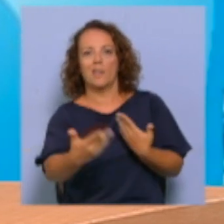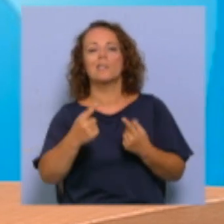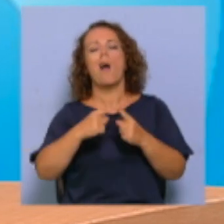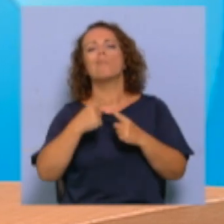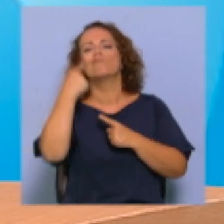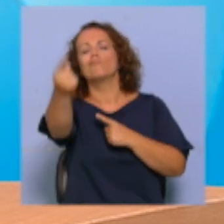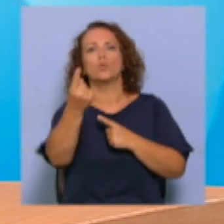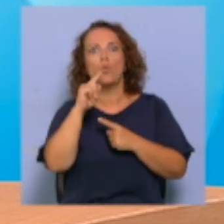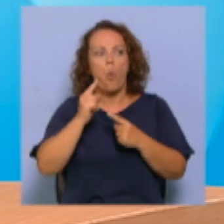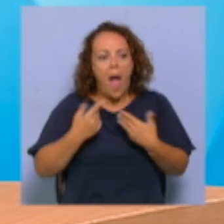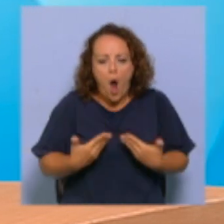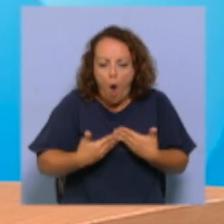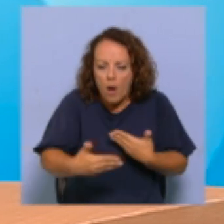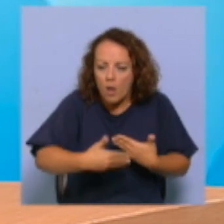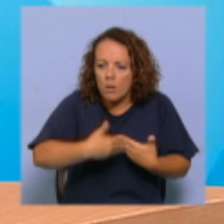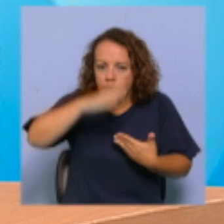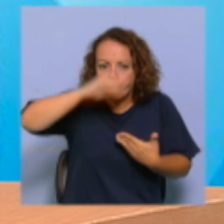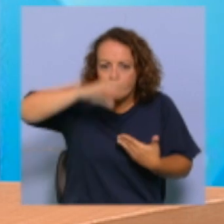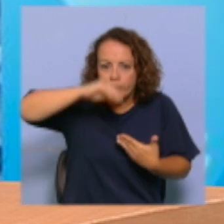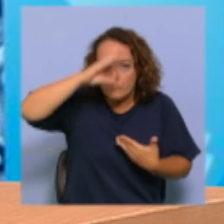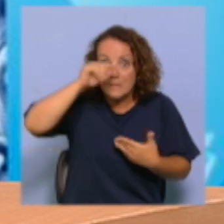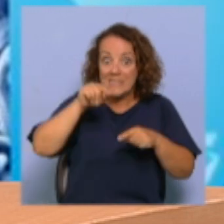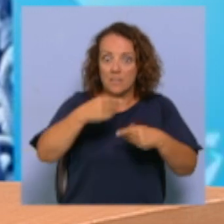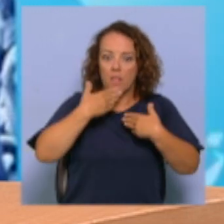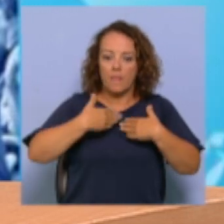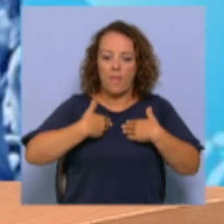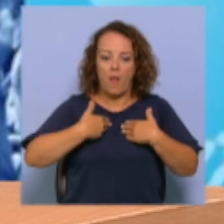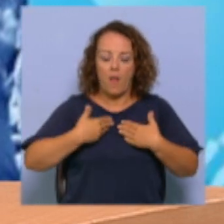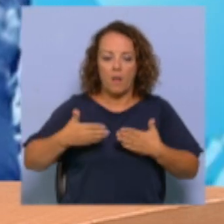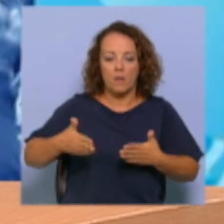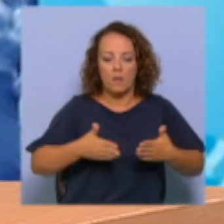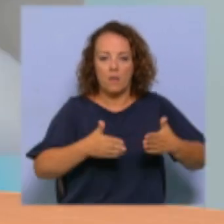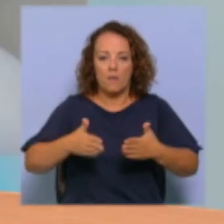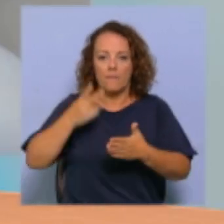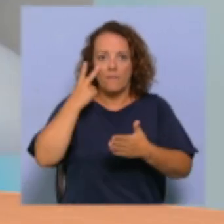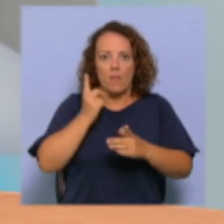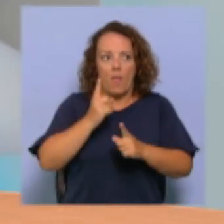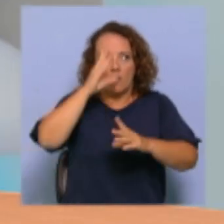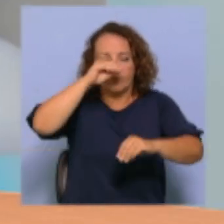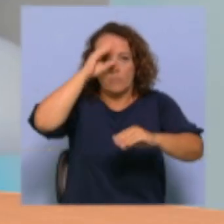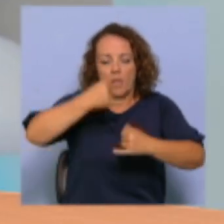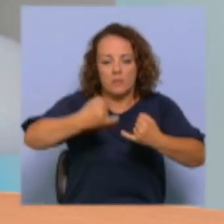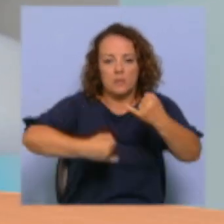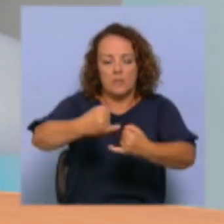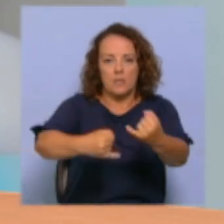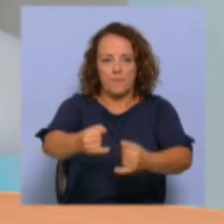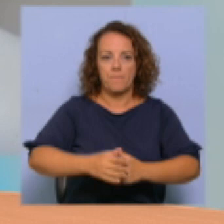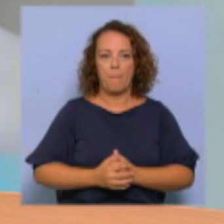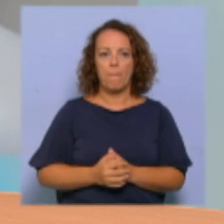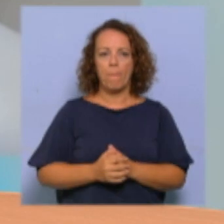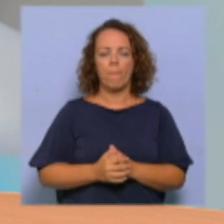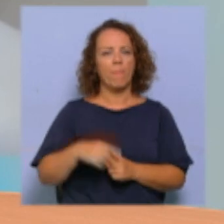nada. E a não sabendo nada que temos que conduzir as nossas vidas. Há uma situação particularmente